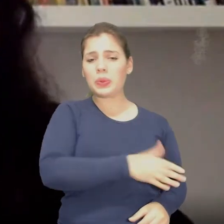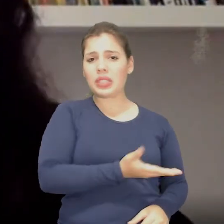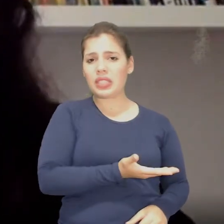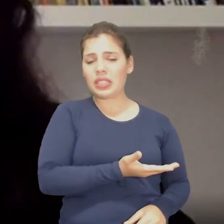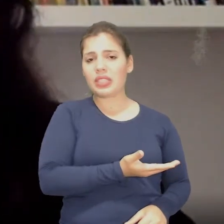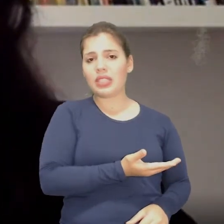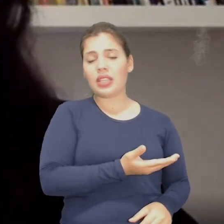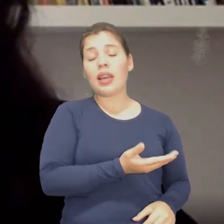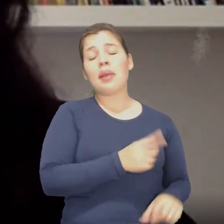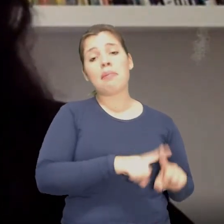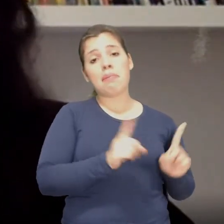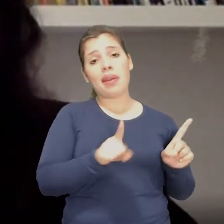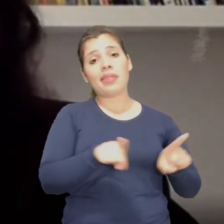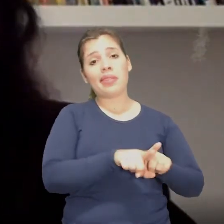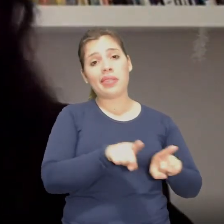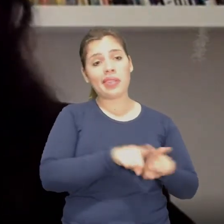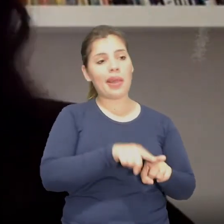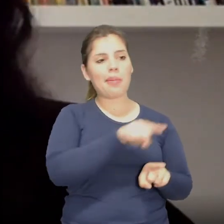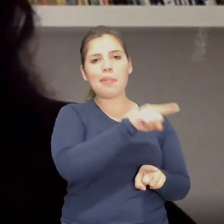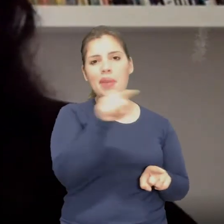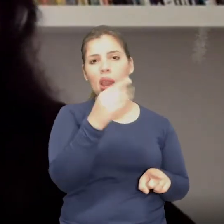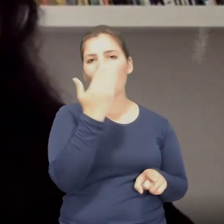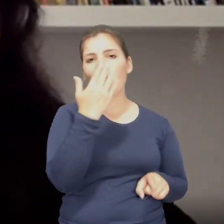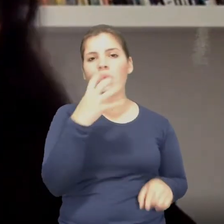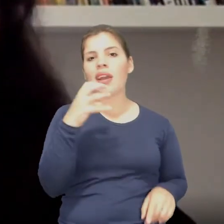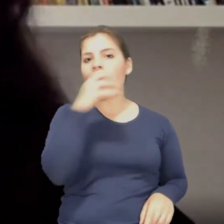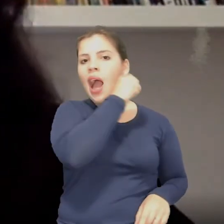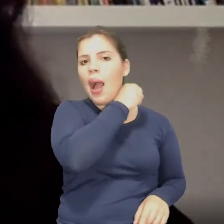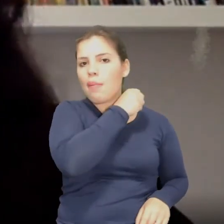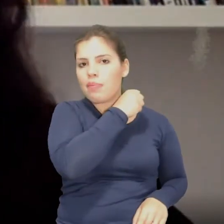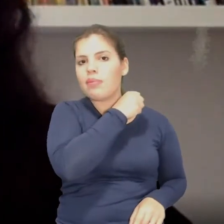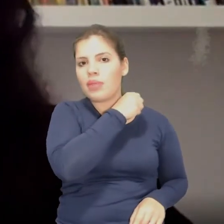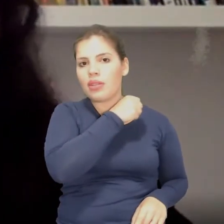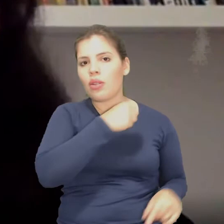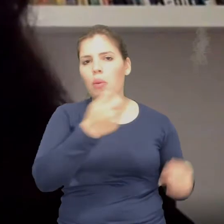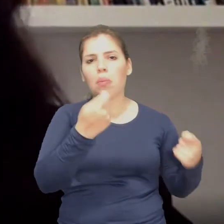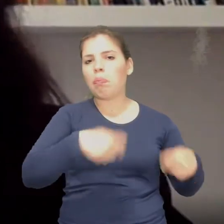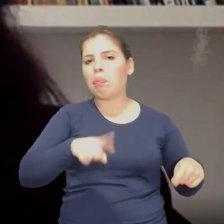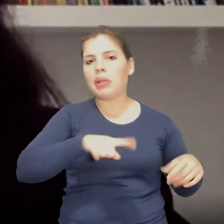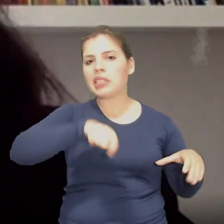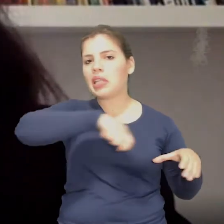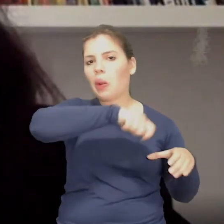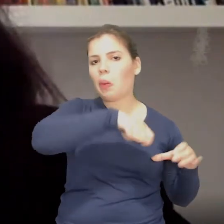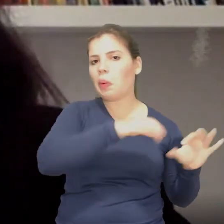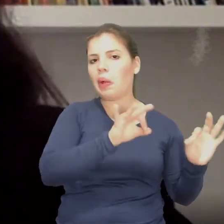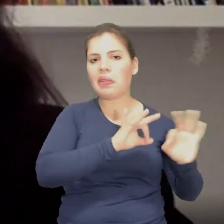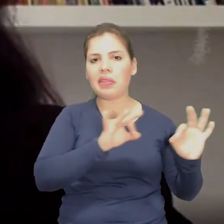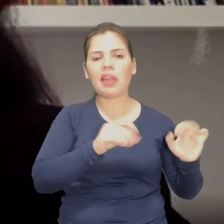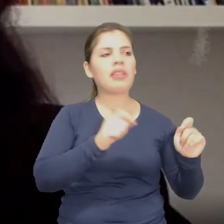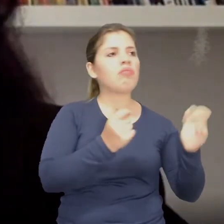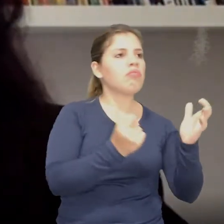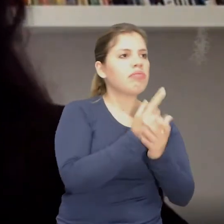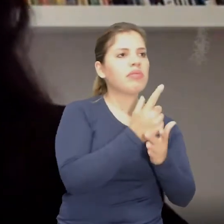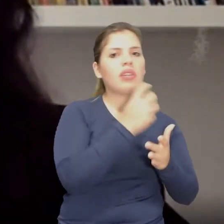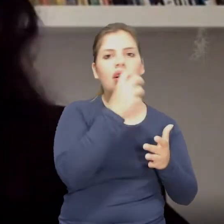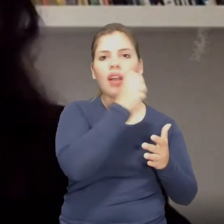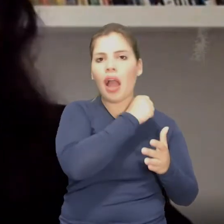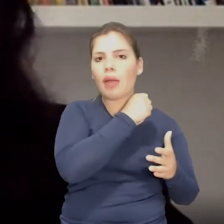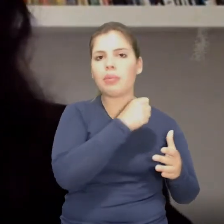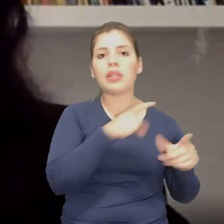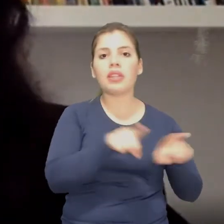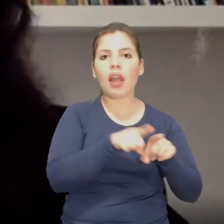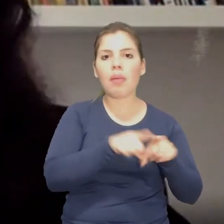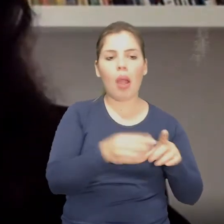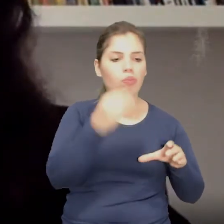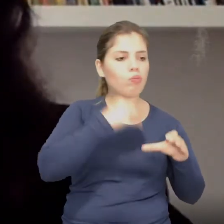ruim. Mas, além disso, geralmente os multiprocessados são alimentos muito rápidos de serem consumidos. Então, tanto a gente consegue eles